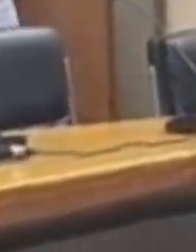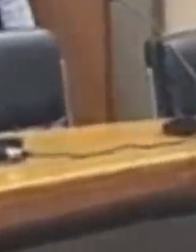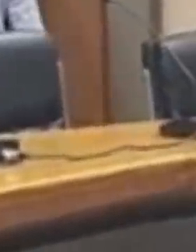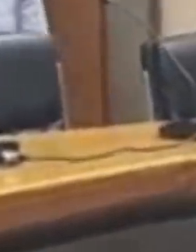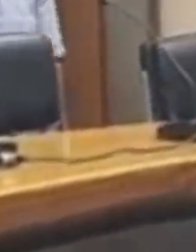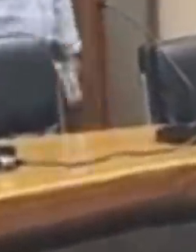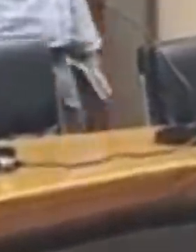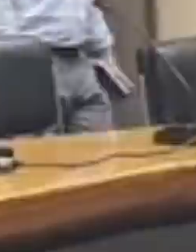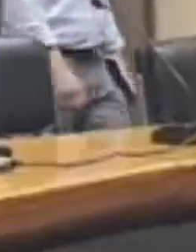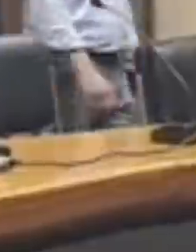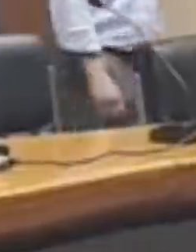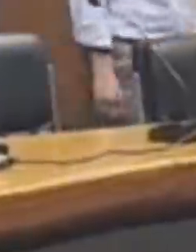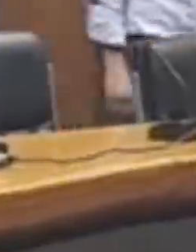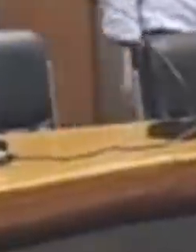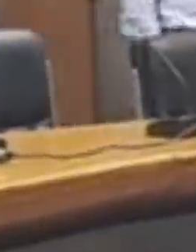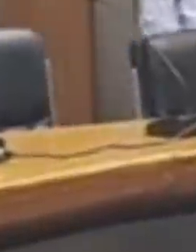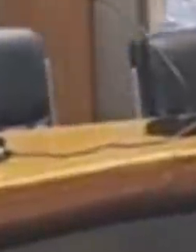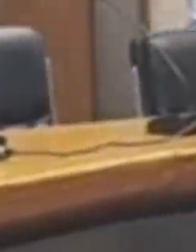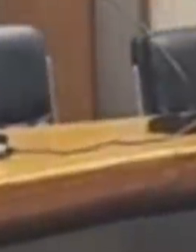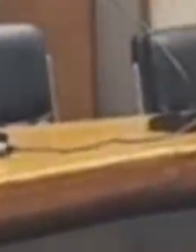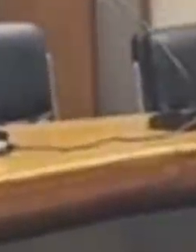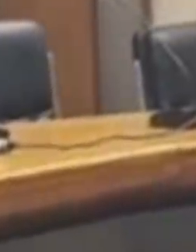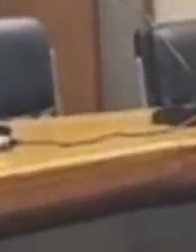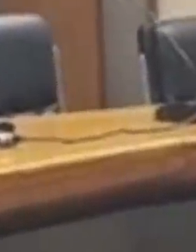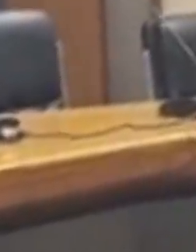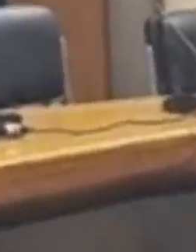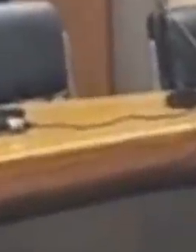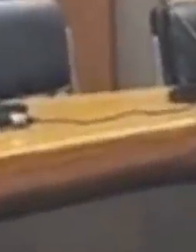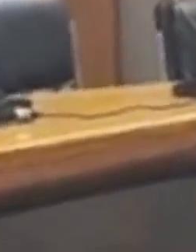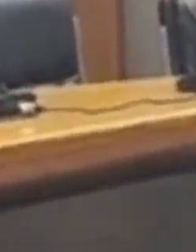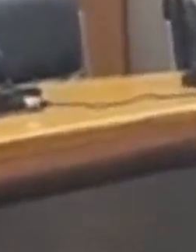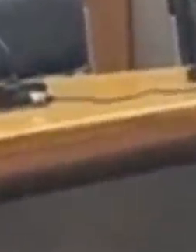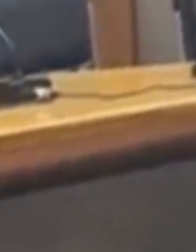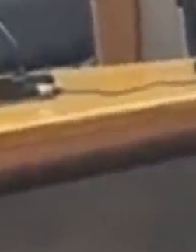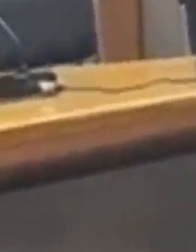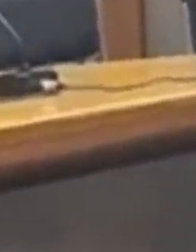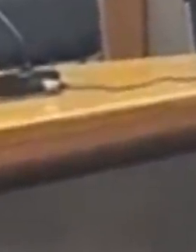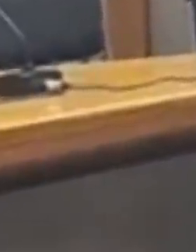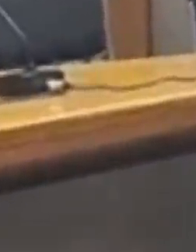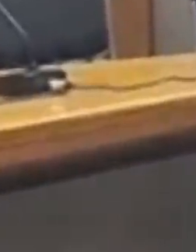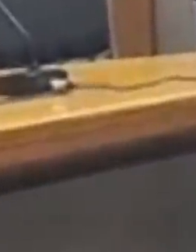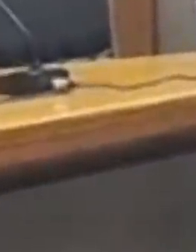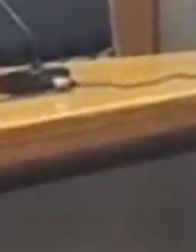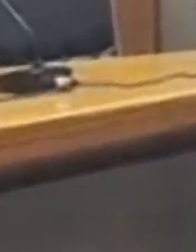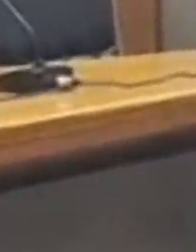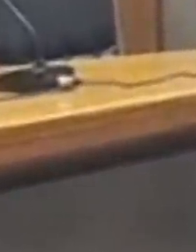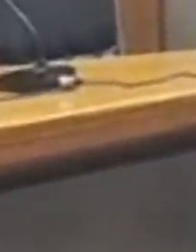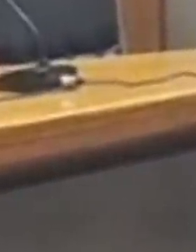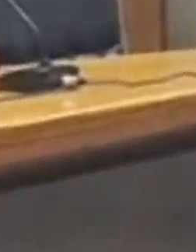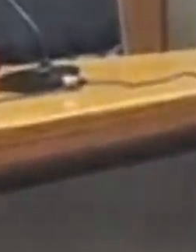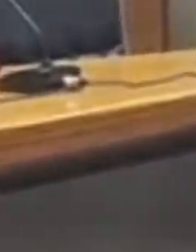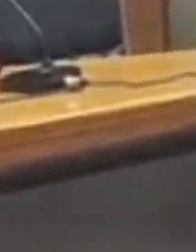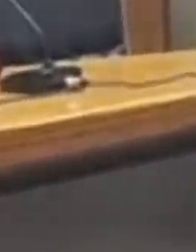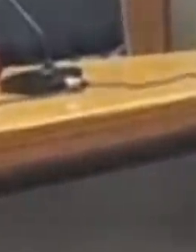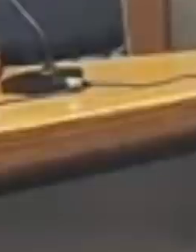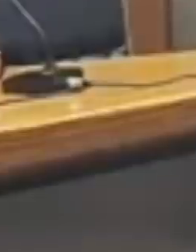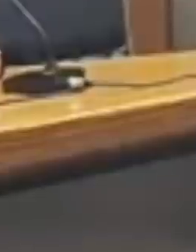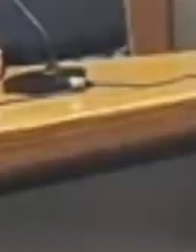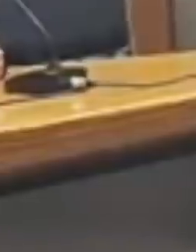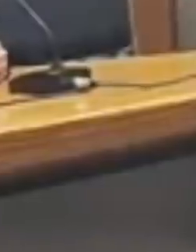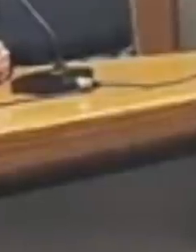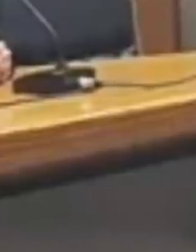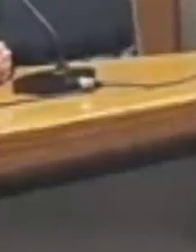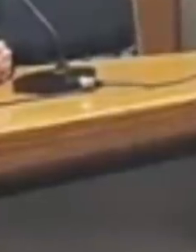e nós nos entendemos muito bem. Eu tenho confiança absoluta nele, e ele também